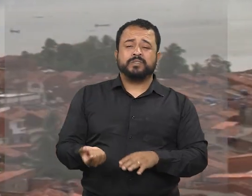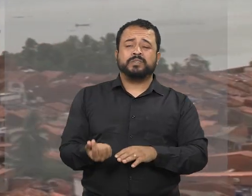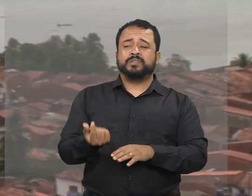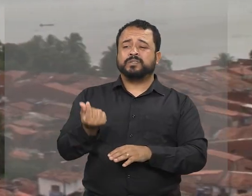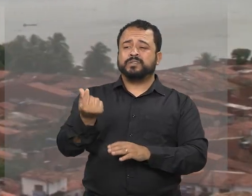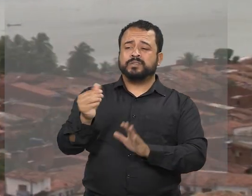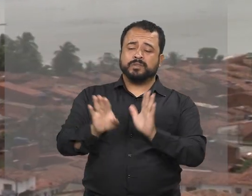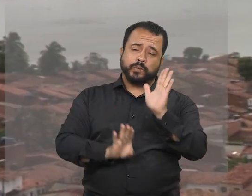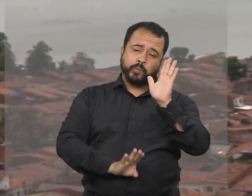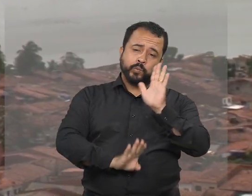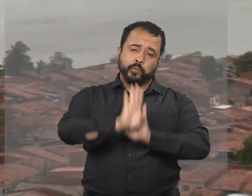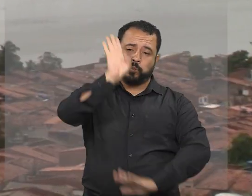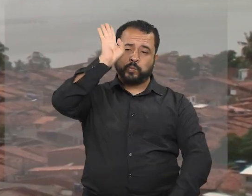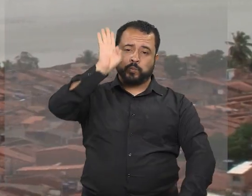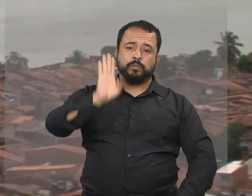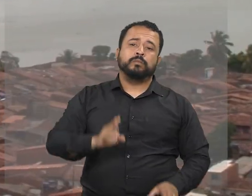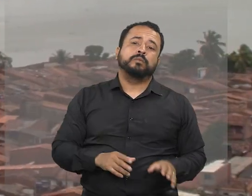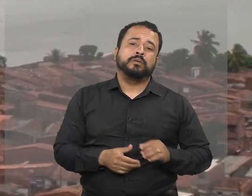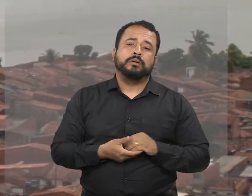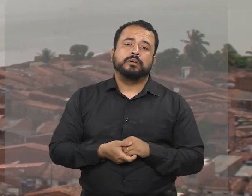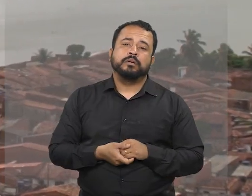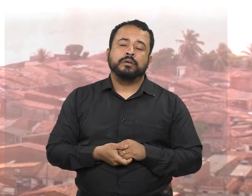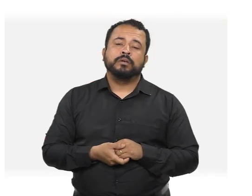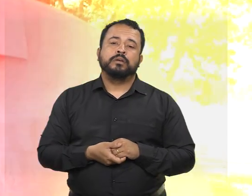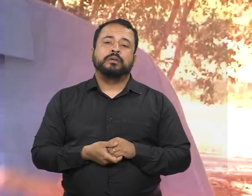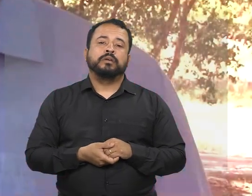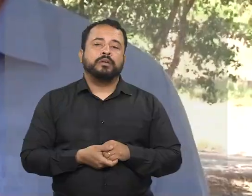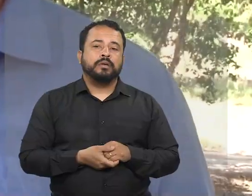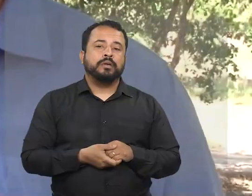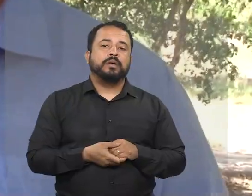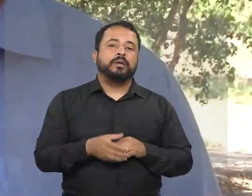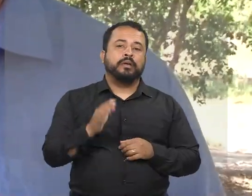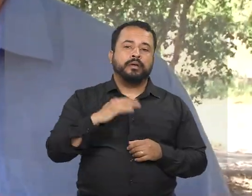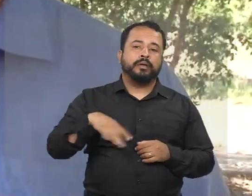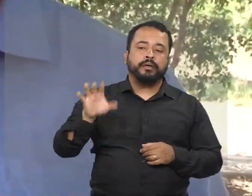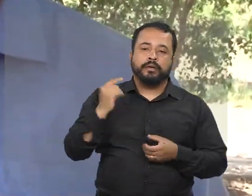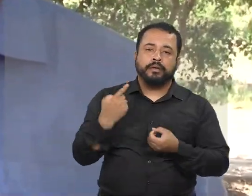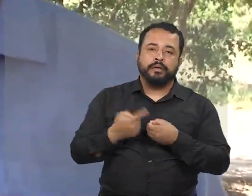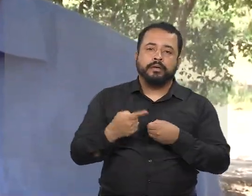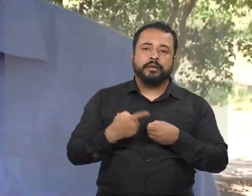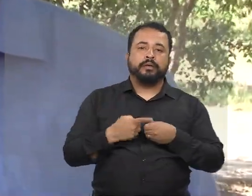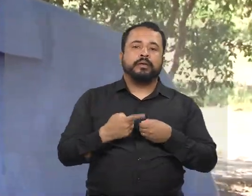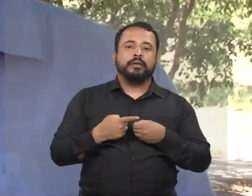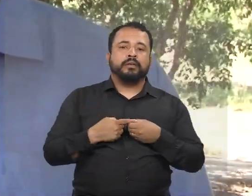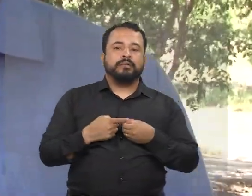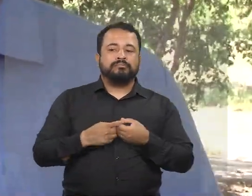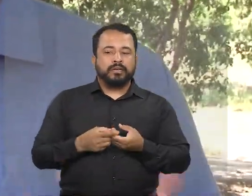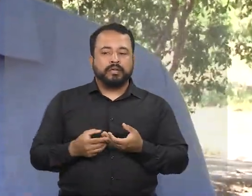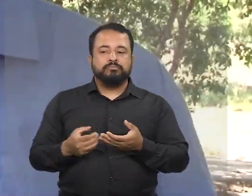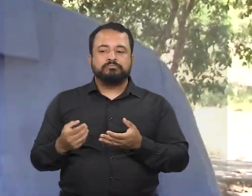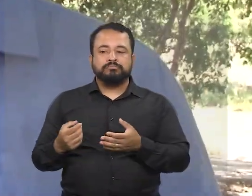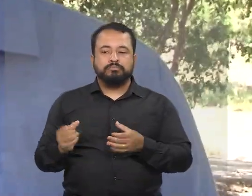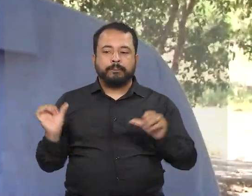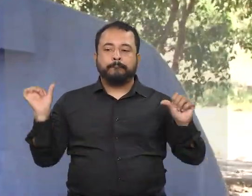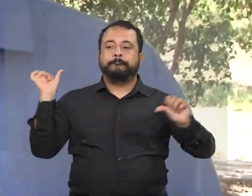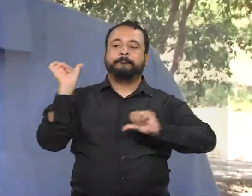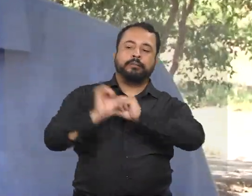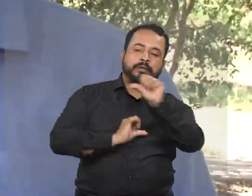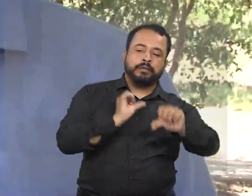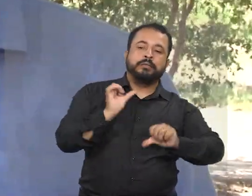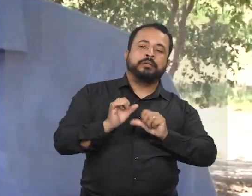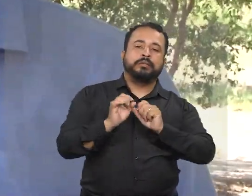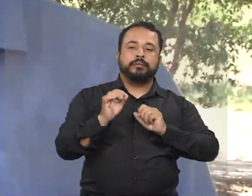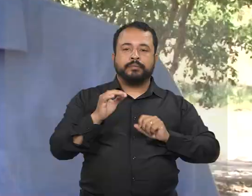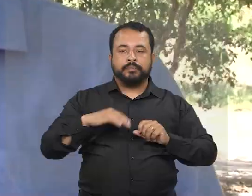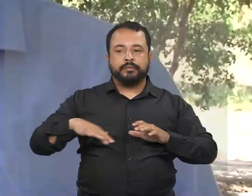custos subiram. Você acaba inchando as artérias da cidade e tendo um impacto muito grande.